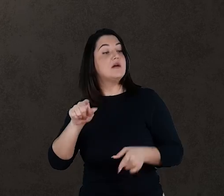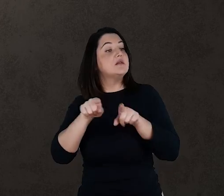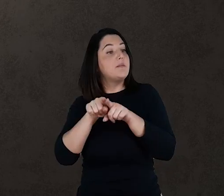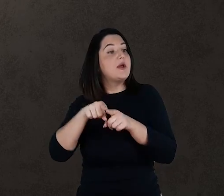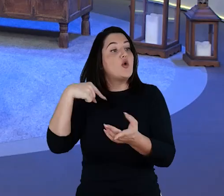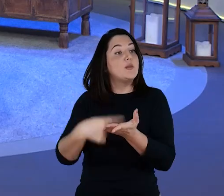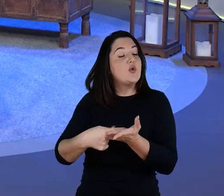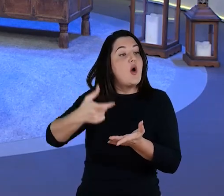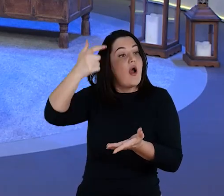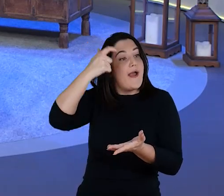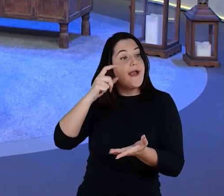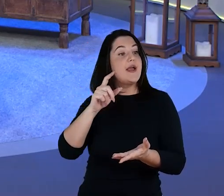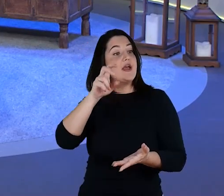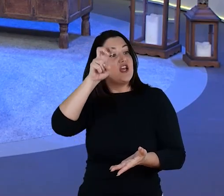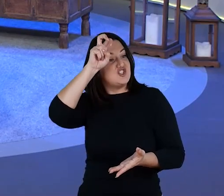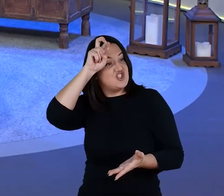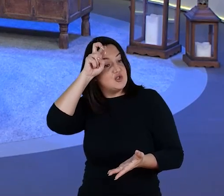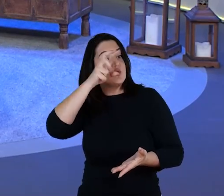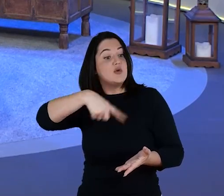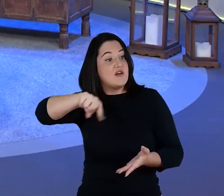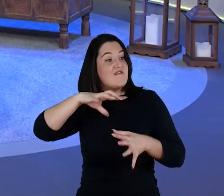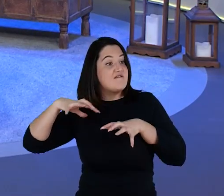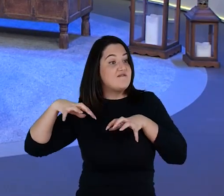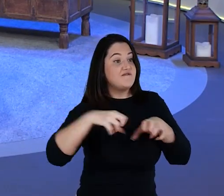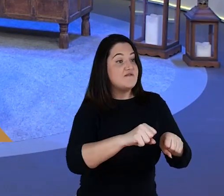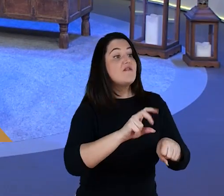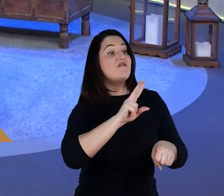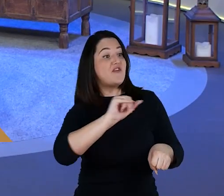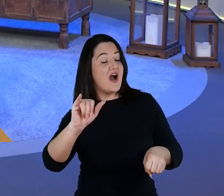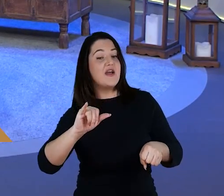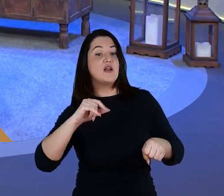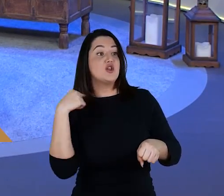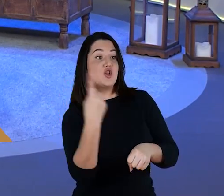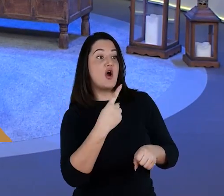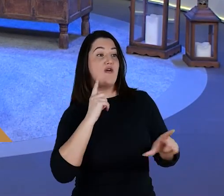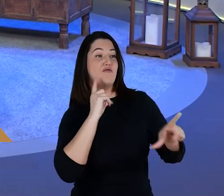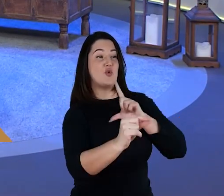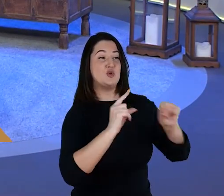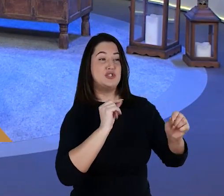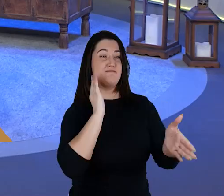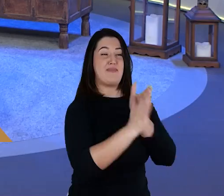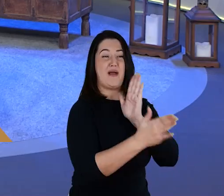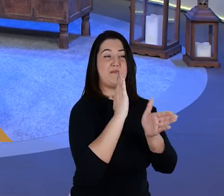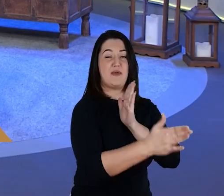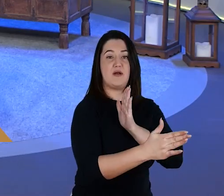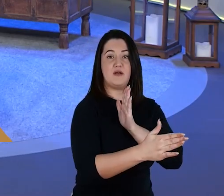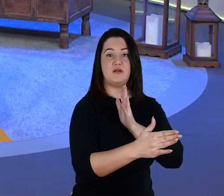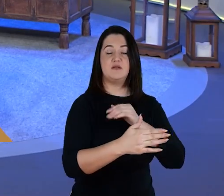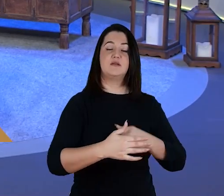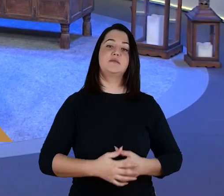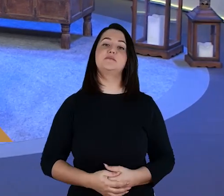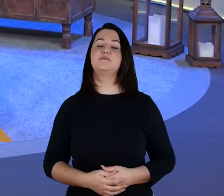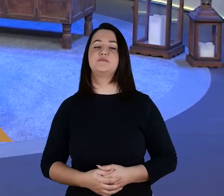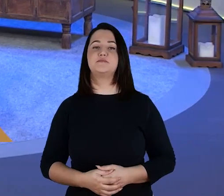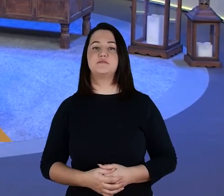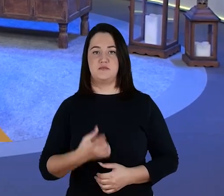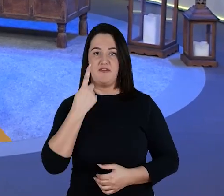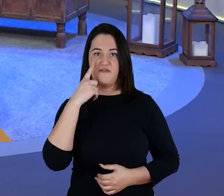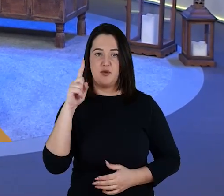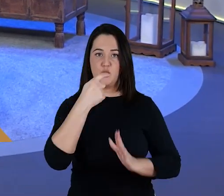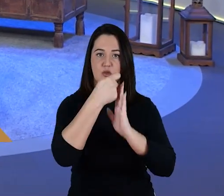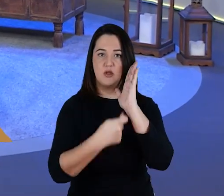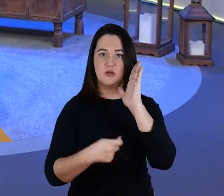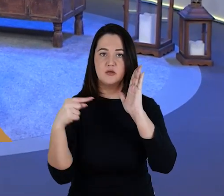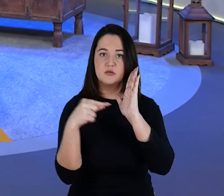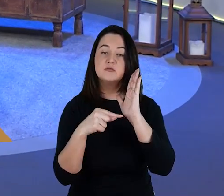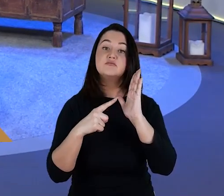atacar. Percebeu a menção aos hititas? Portanto, de acordo com o registro bíblico, os hititas, como eu falei, ou